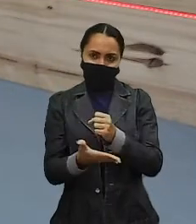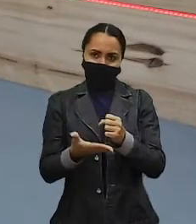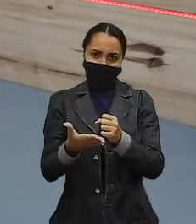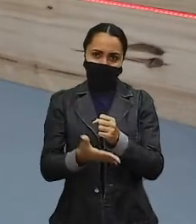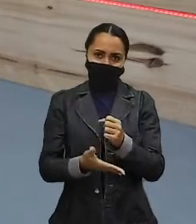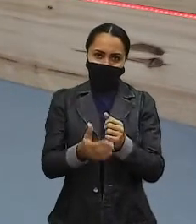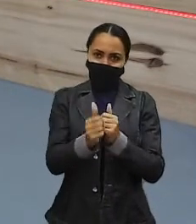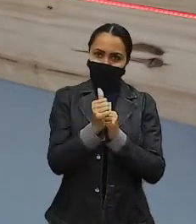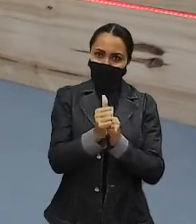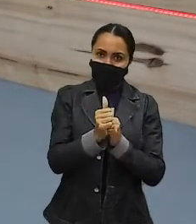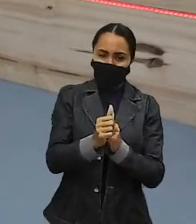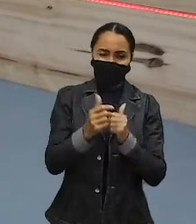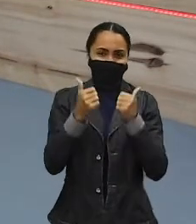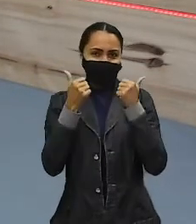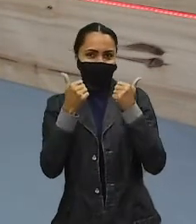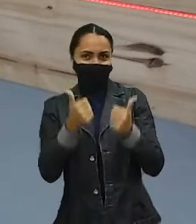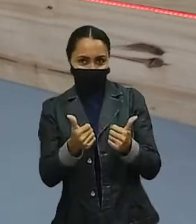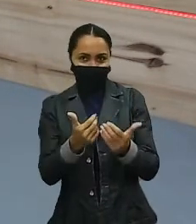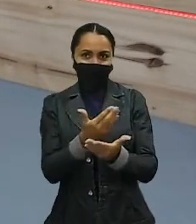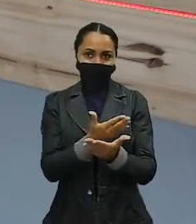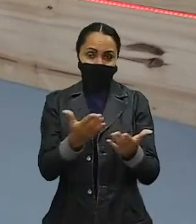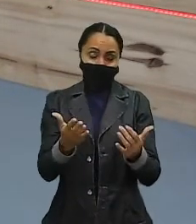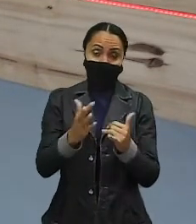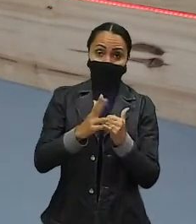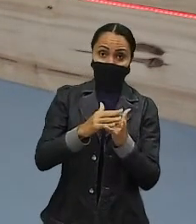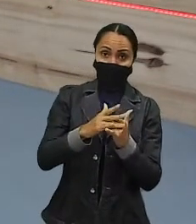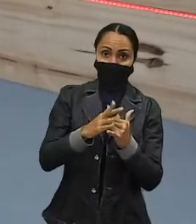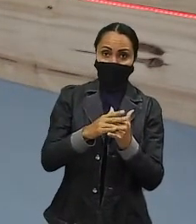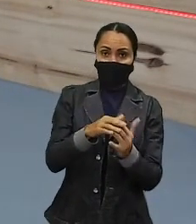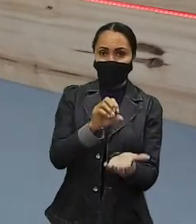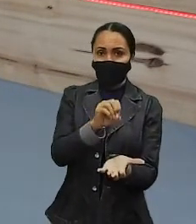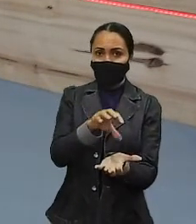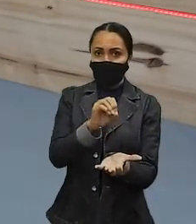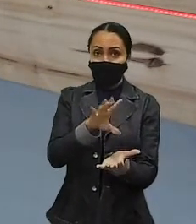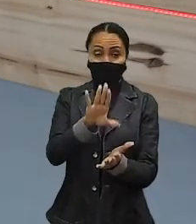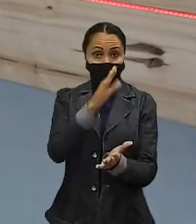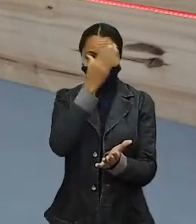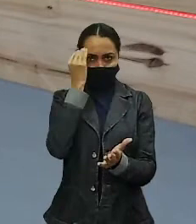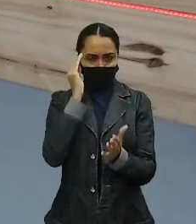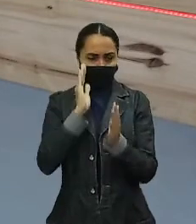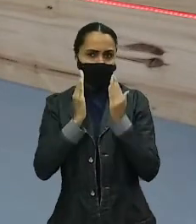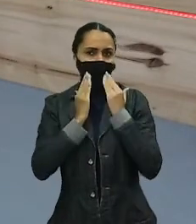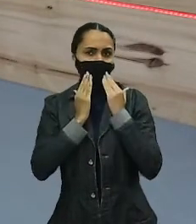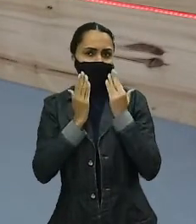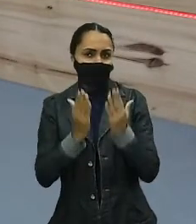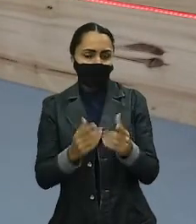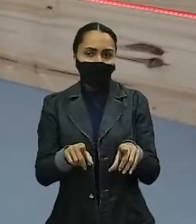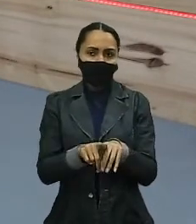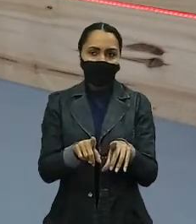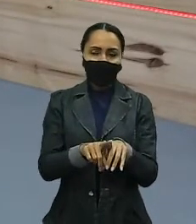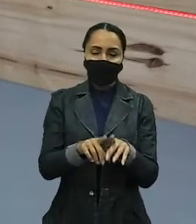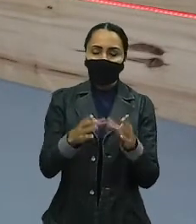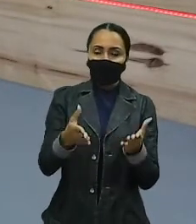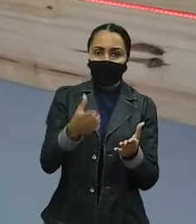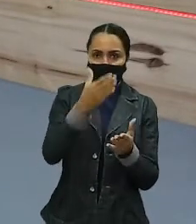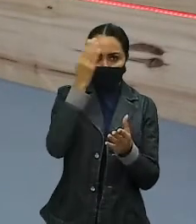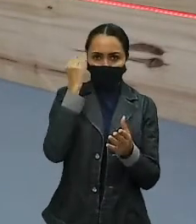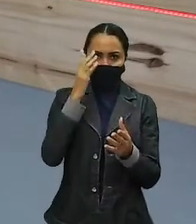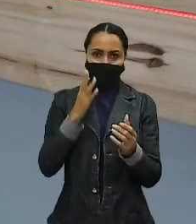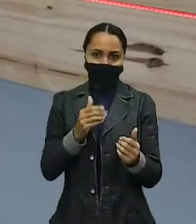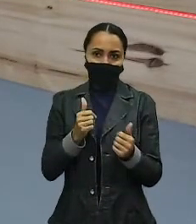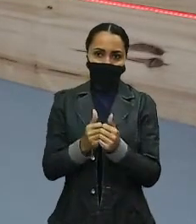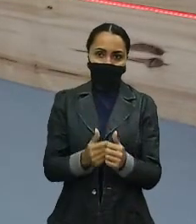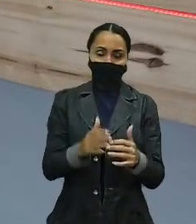nos nossos canais, tá? Canal aí do EducaPE na veia, não esquece, por favor. E também não esquece de estar plugado nas nossas